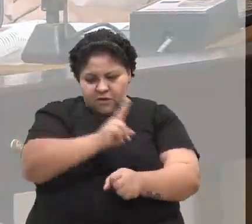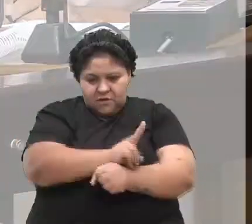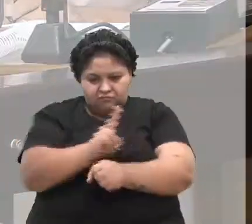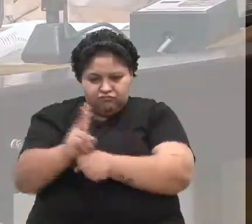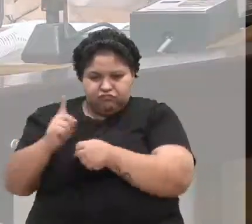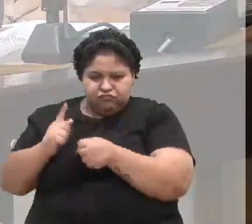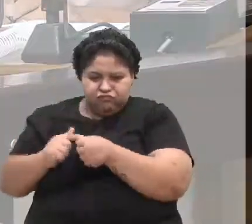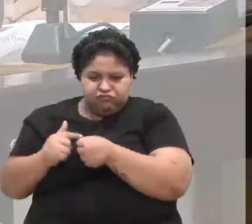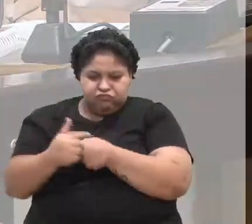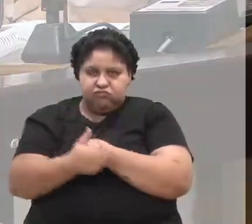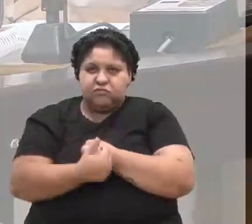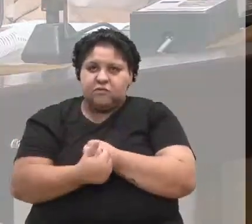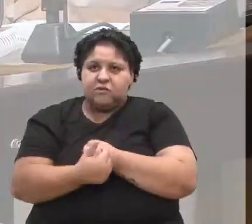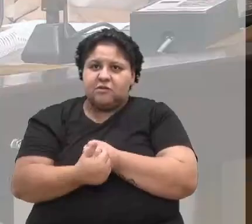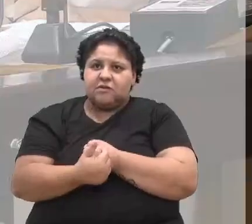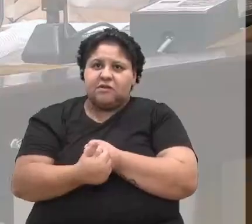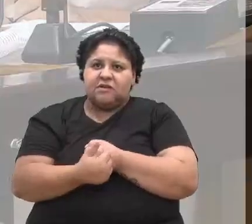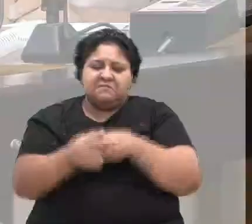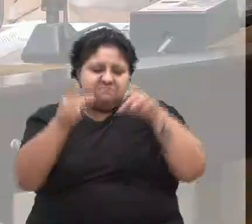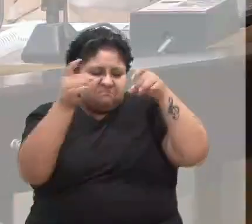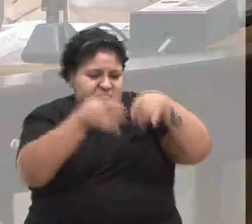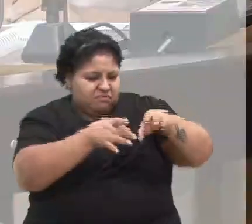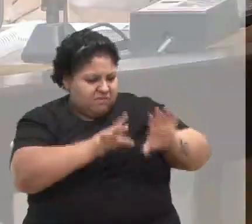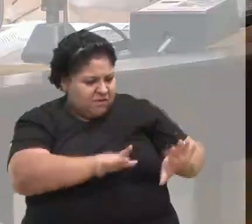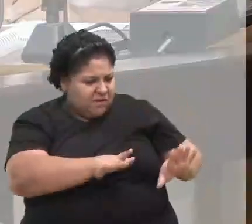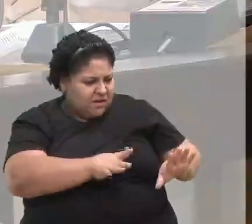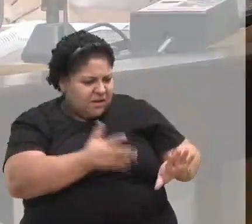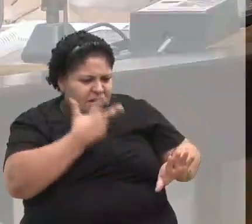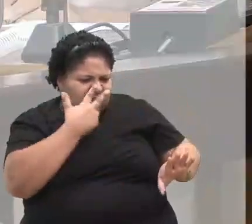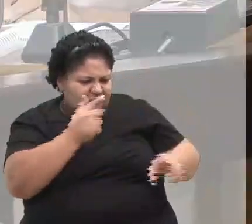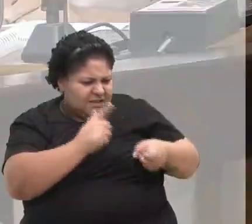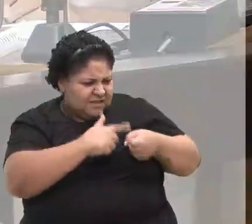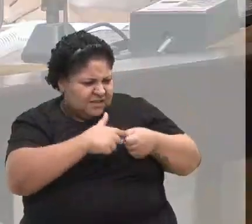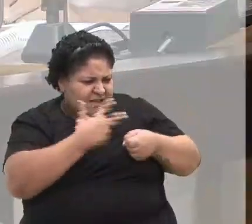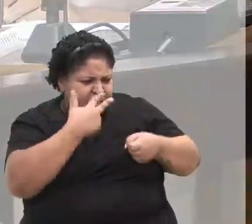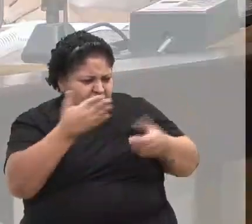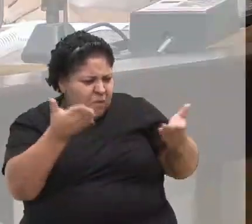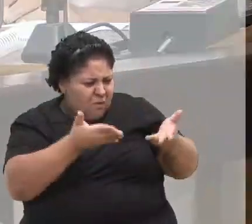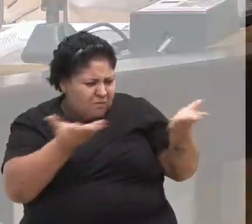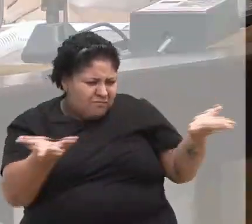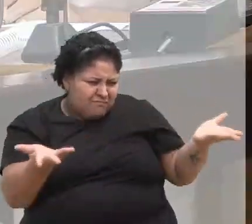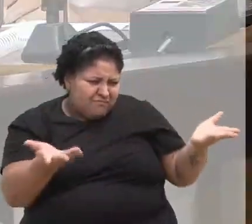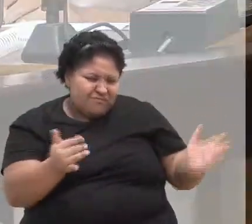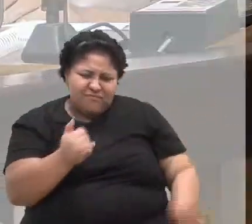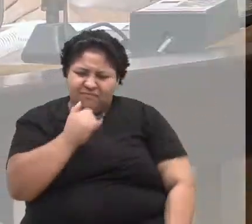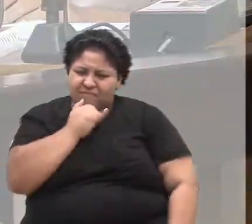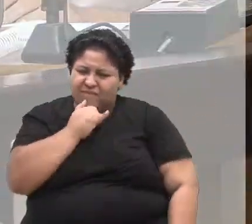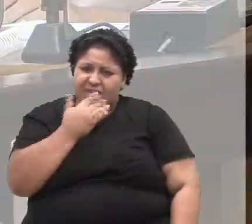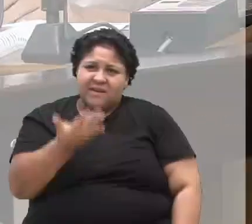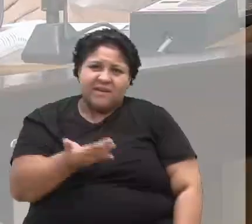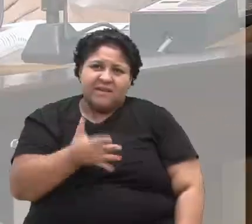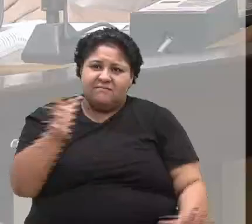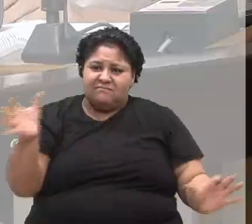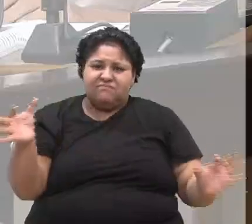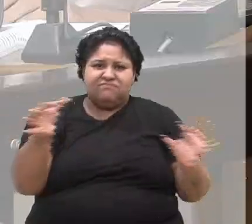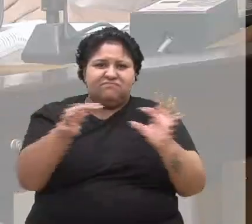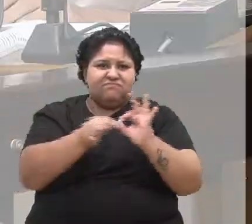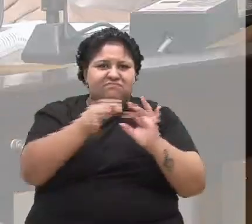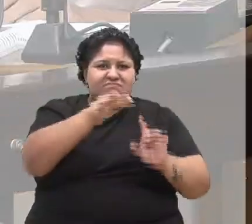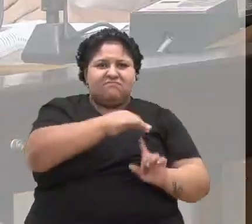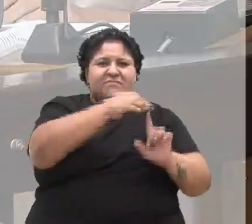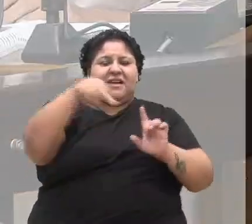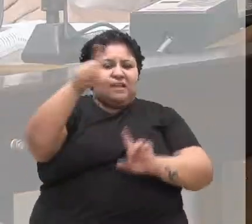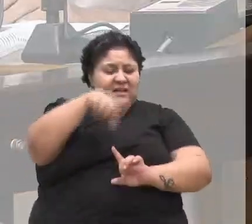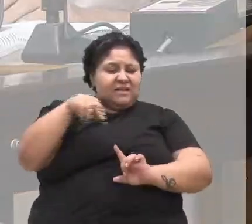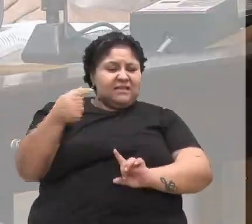cidade, deixaria a cidade estar desse jeito, se realmente, infelizmente, ele não tivesse que elencar prioridades? Porque a gente precisa